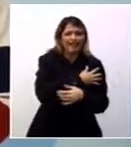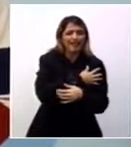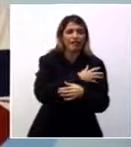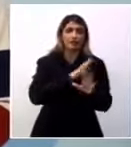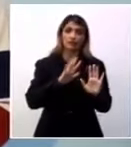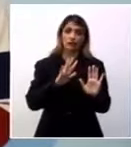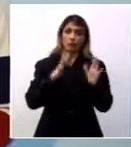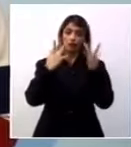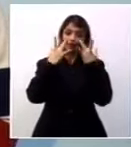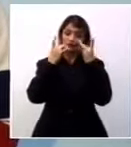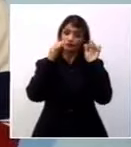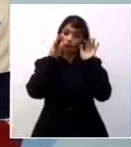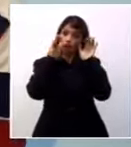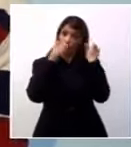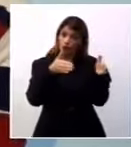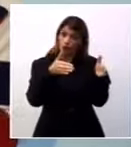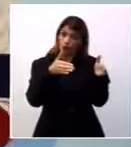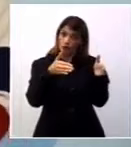Fique concentrado, tudo bem?